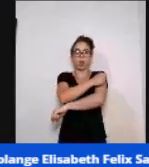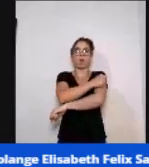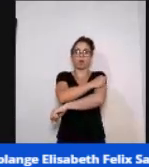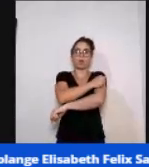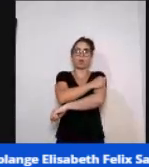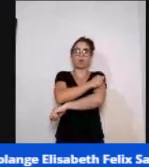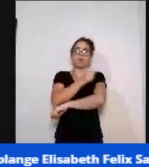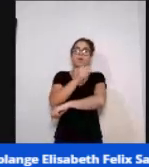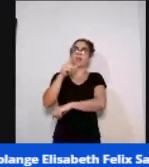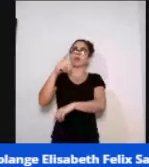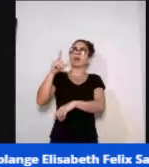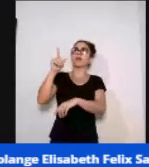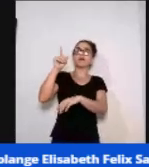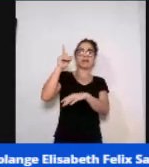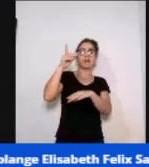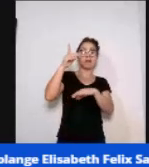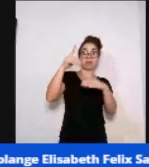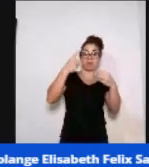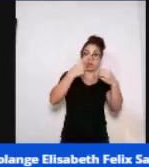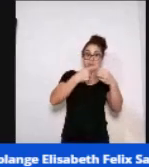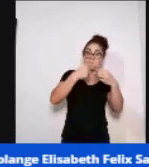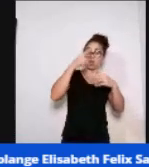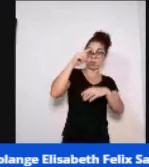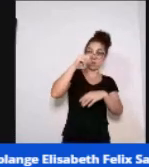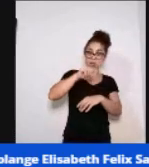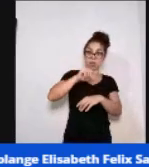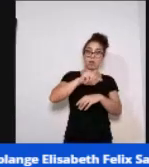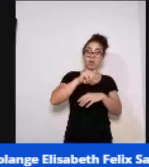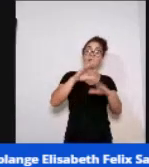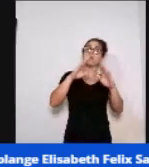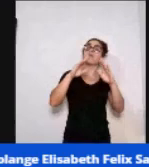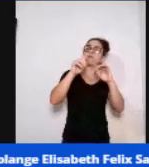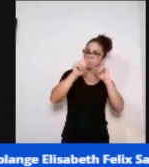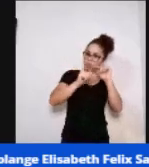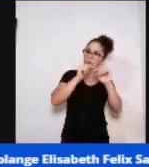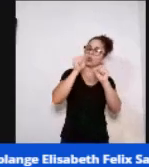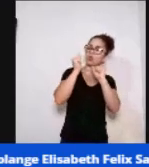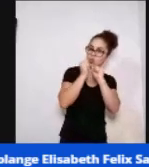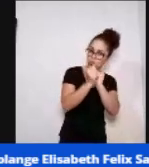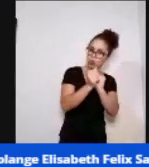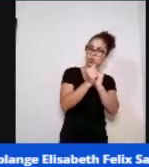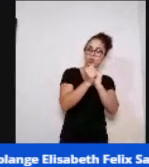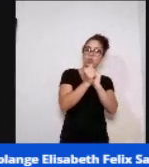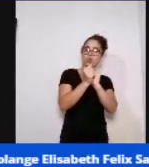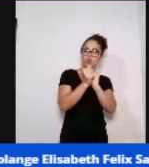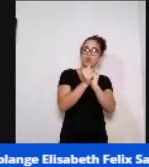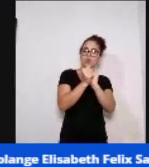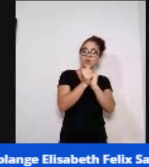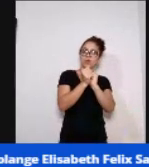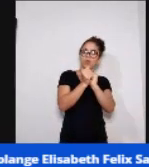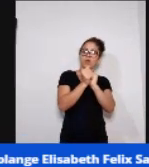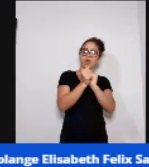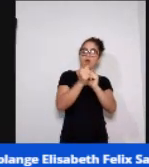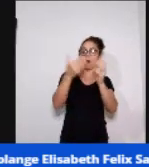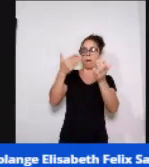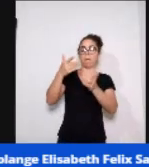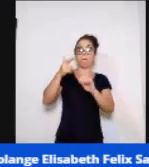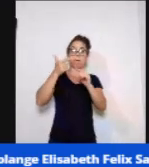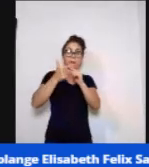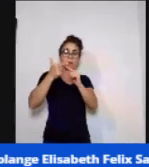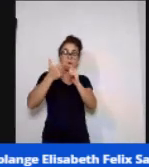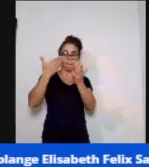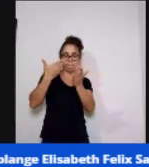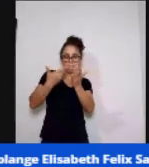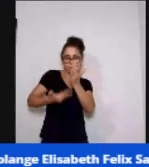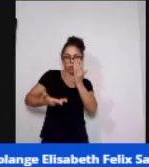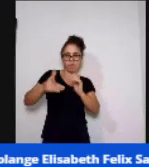eu trabalhei com esse menino. Eu peguei ele já, quando eu falei com a escola particular que ia reprová-lo pela 4ª vez, eu falei para